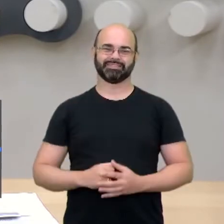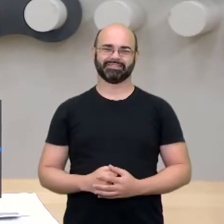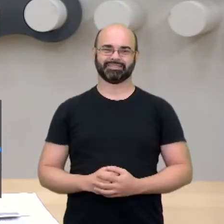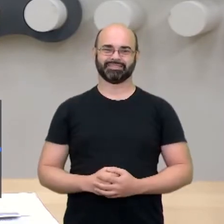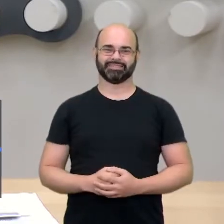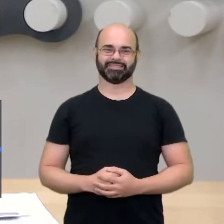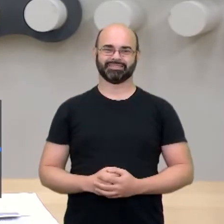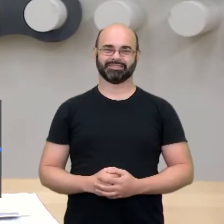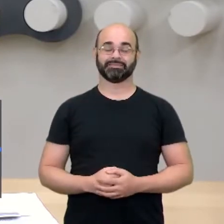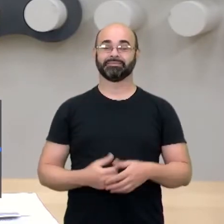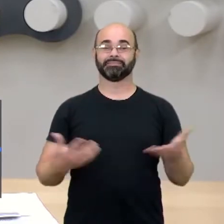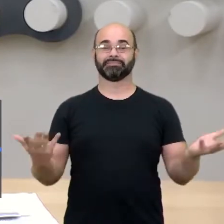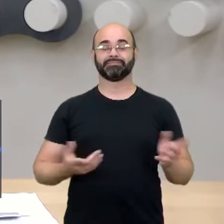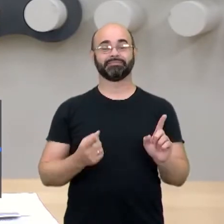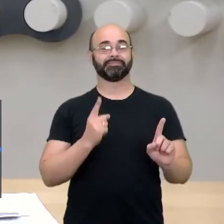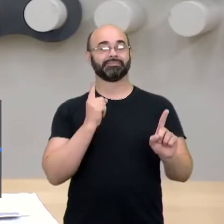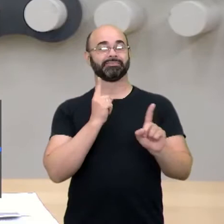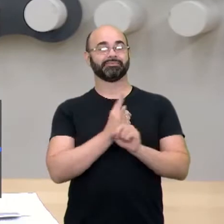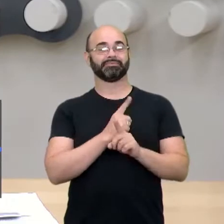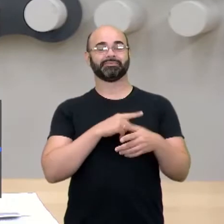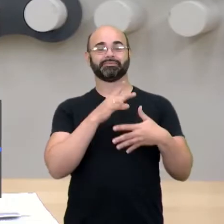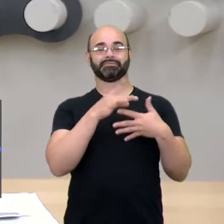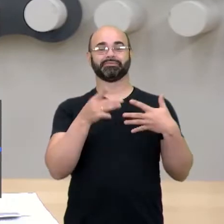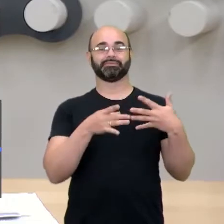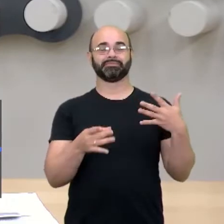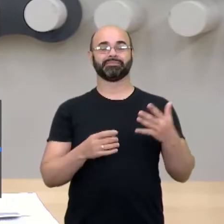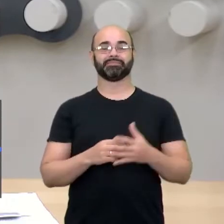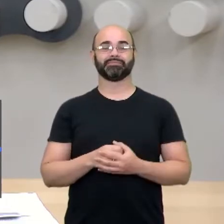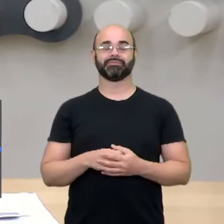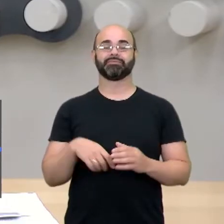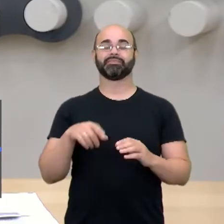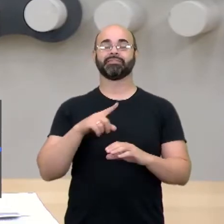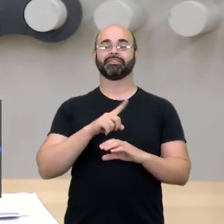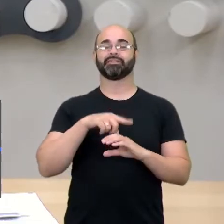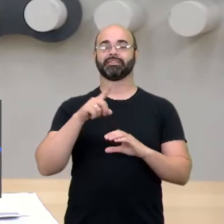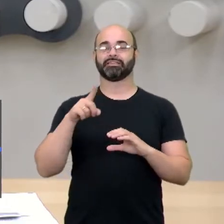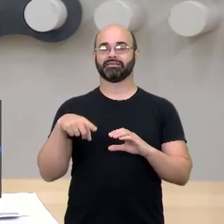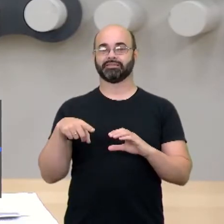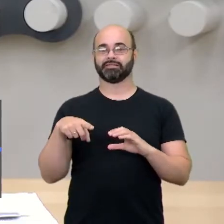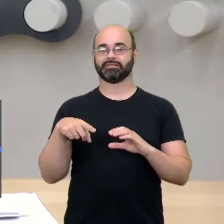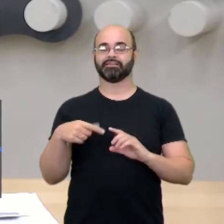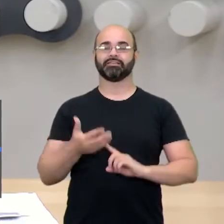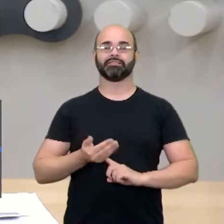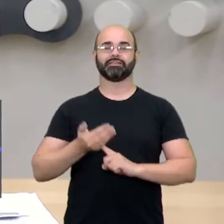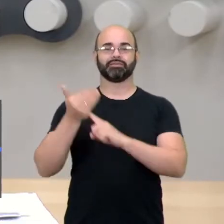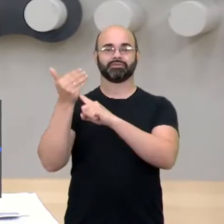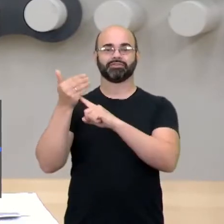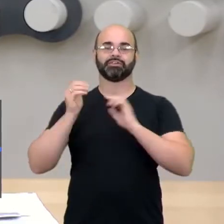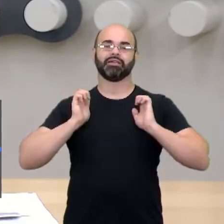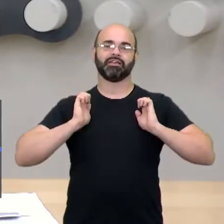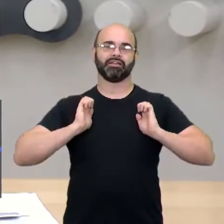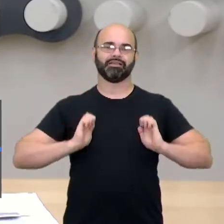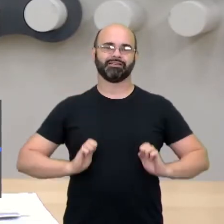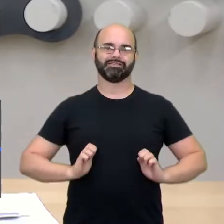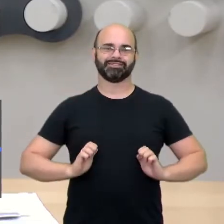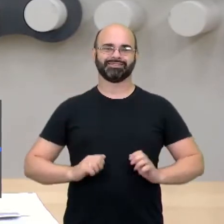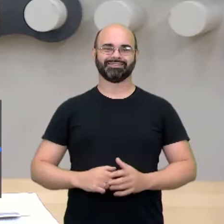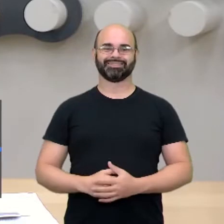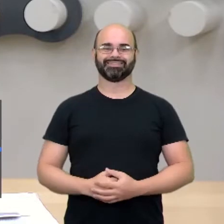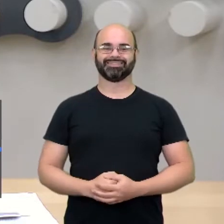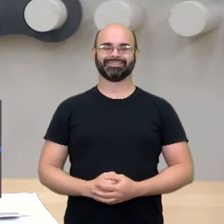ao nosso encontro do componente Ciência Tecnologia e ética a gente tá